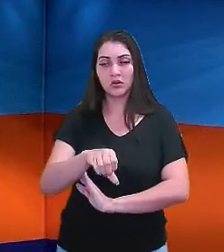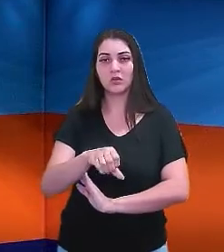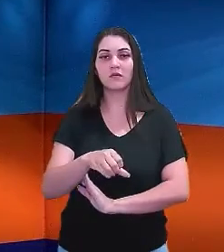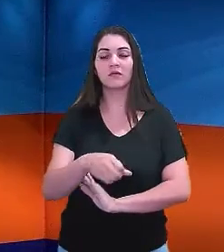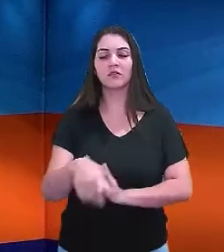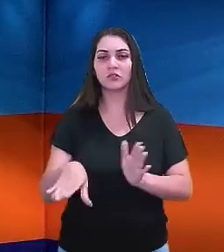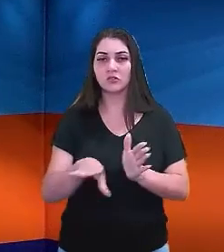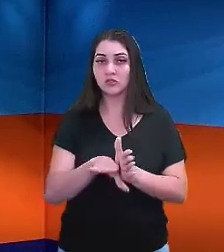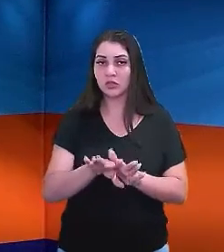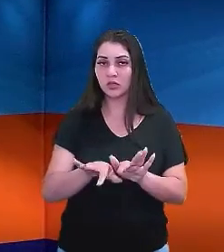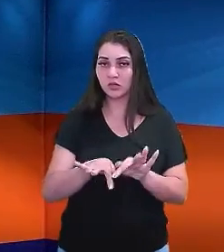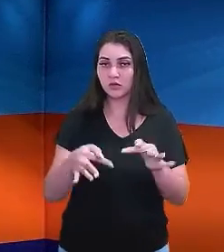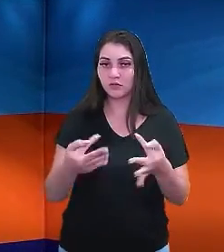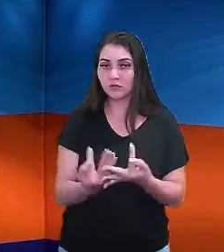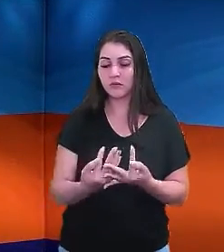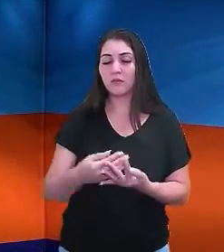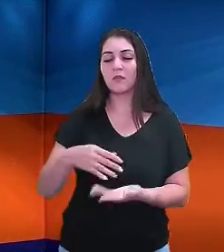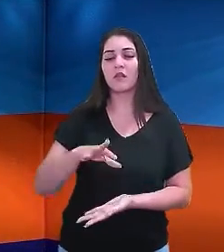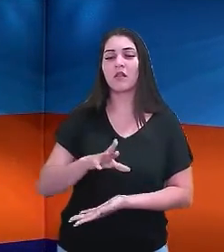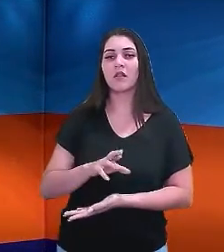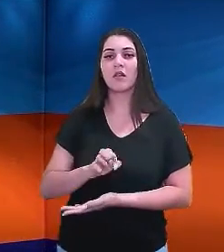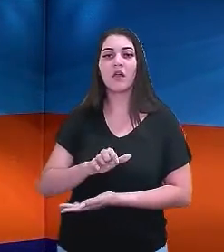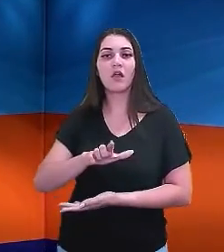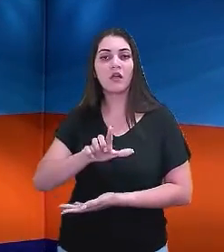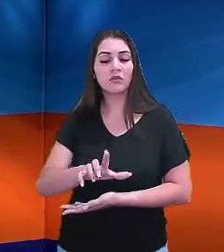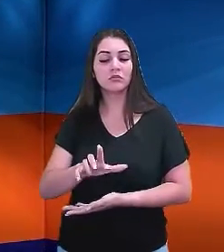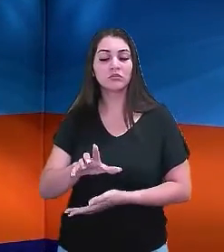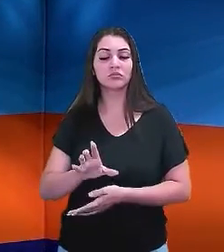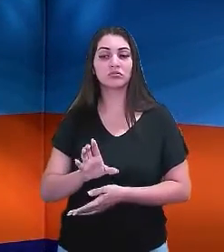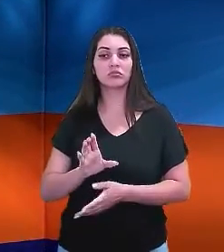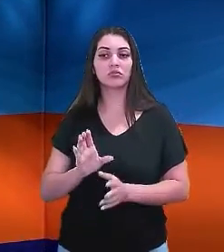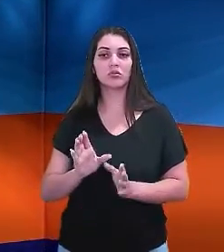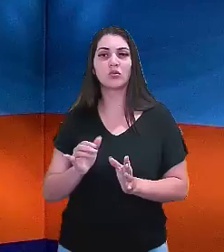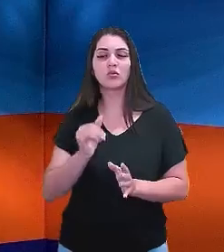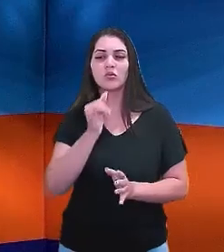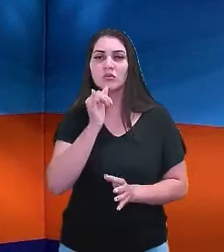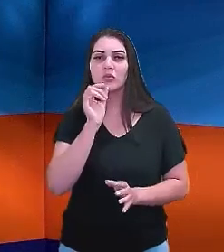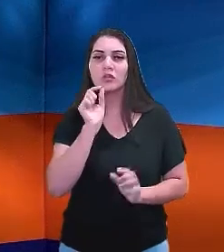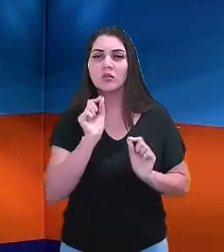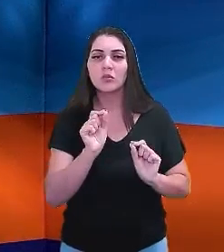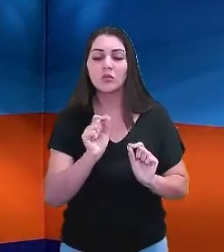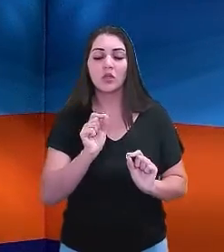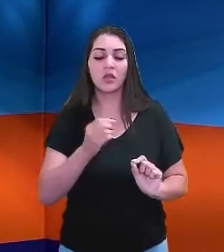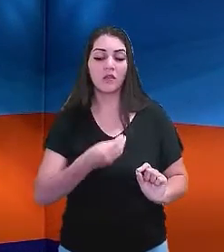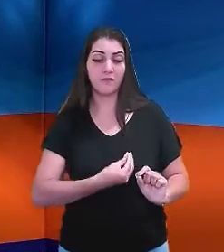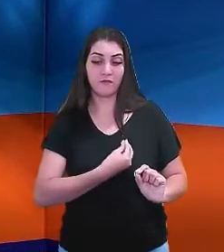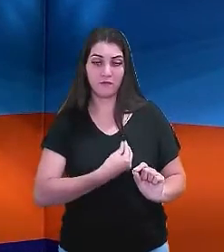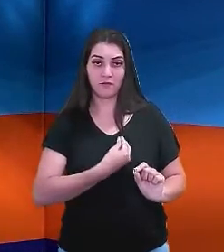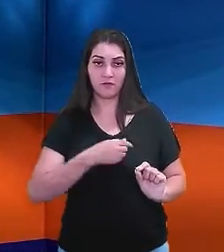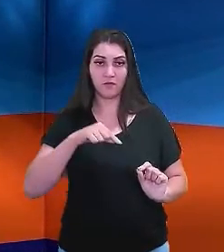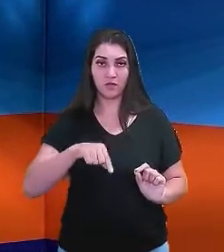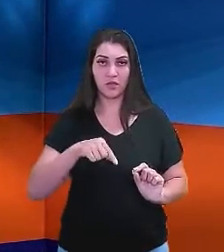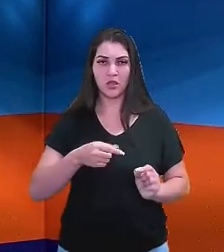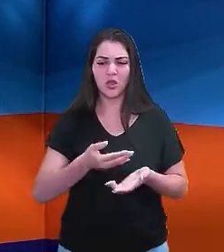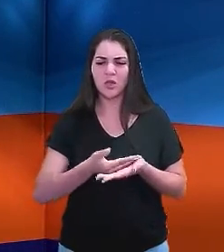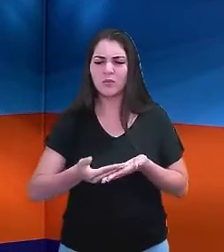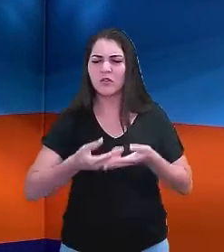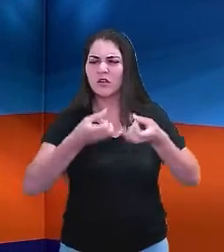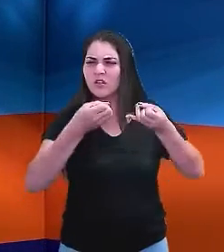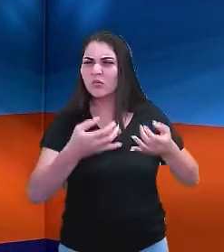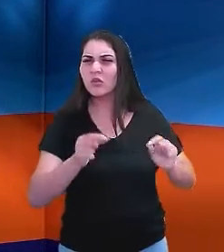com a chegada da família real ali, que os colonos, ou seja, quem vivia aqui na Terra, começaram a dizer,